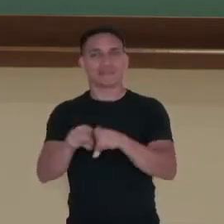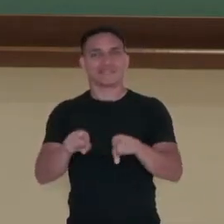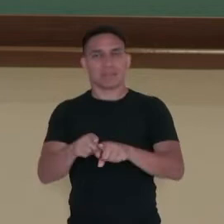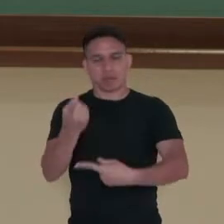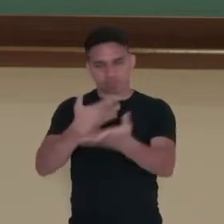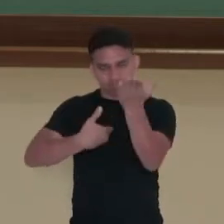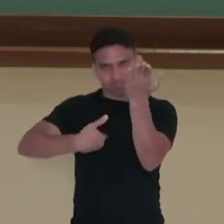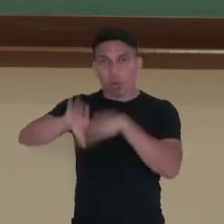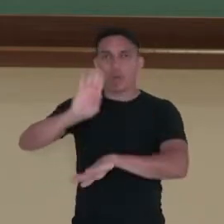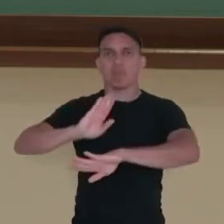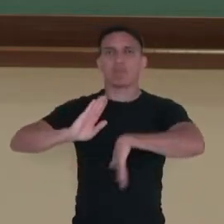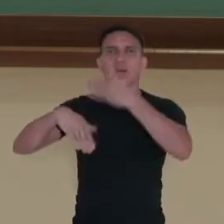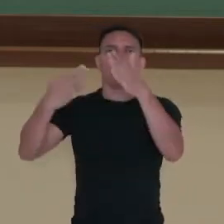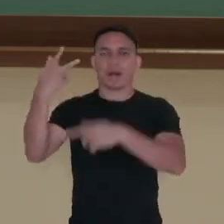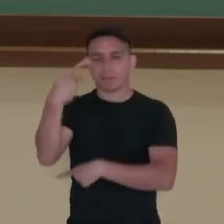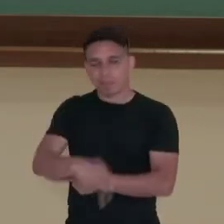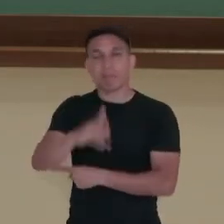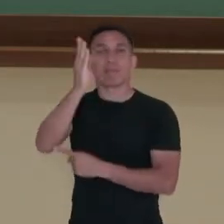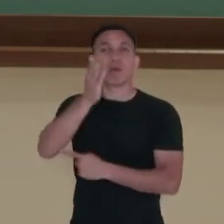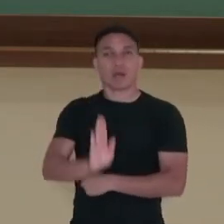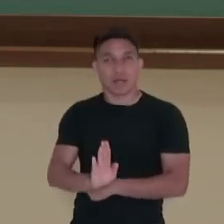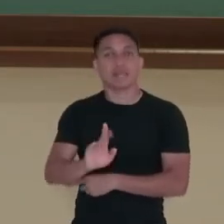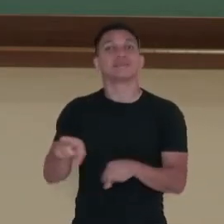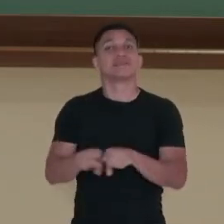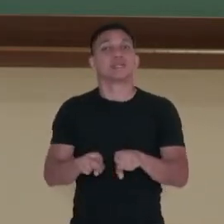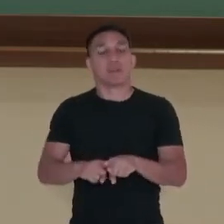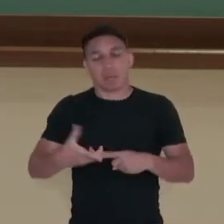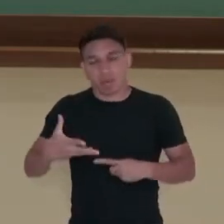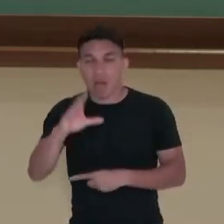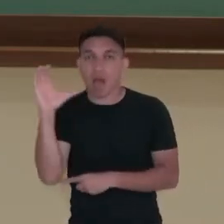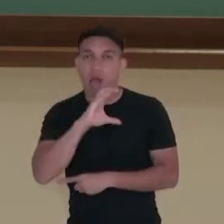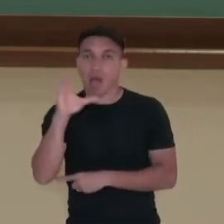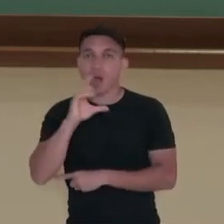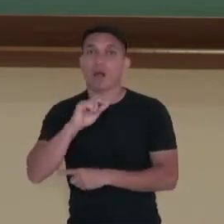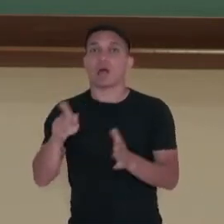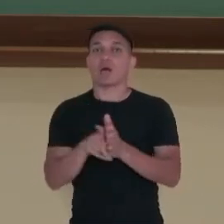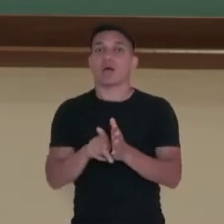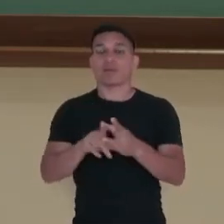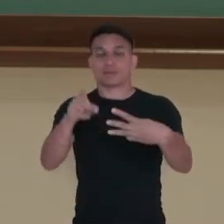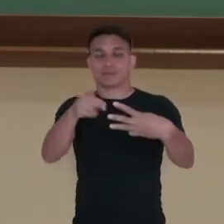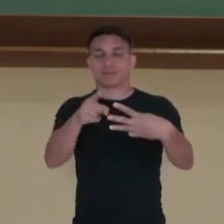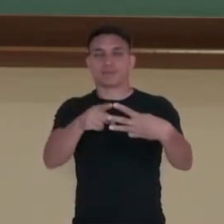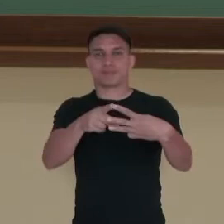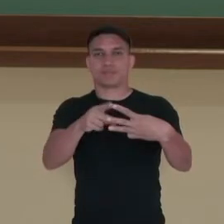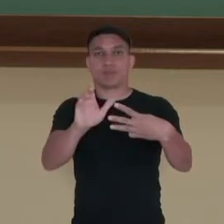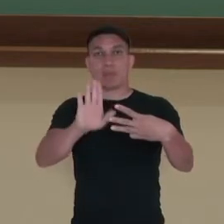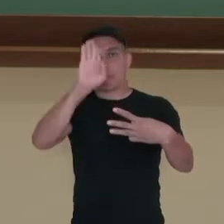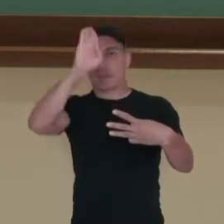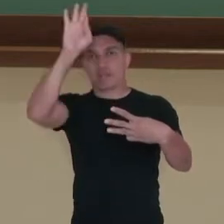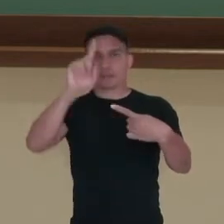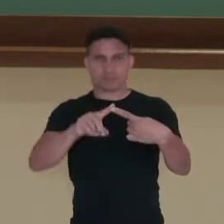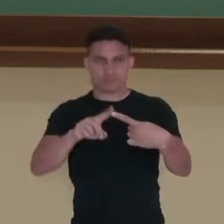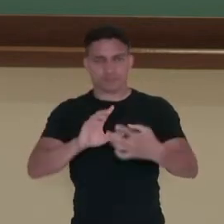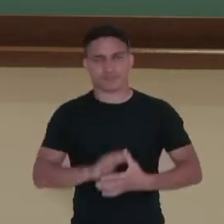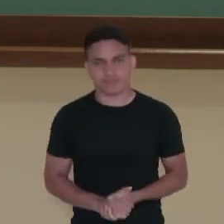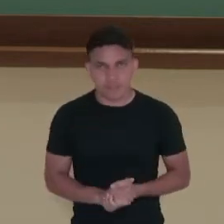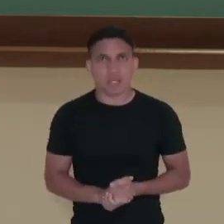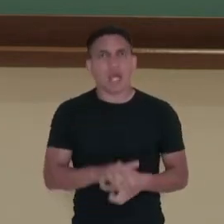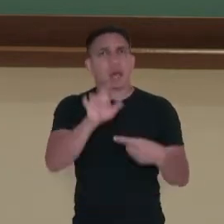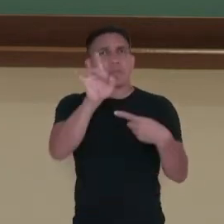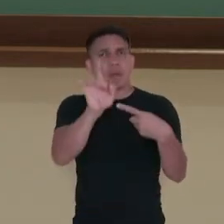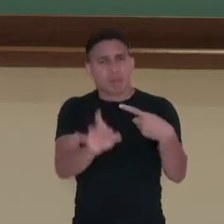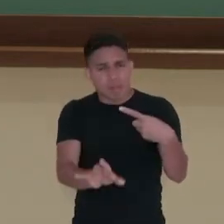crescimento acelerado do Brasil, principalmente aceleração aí no governo de JK. Falando um pouquinho sobre cada um